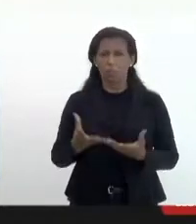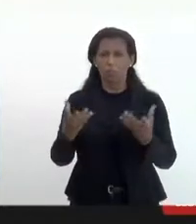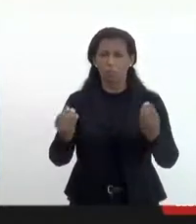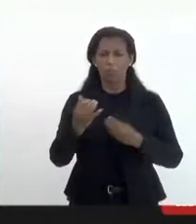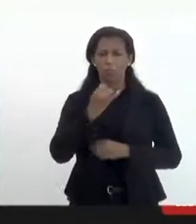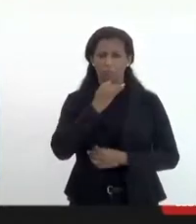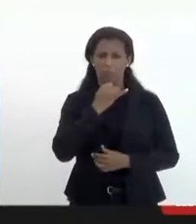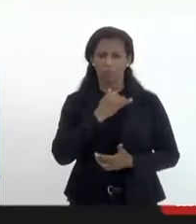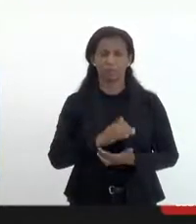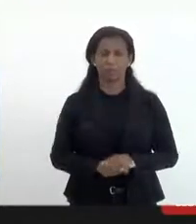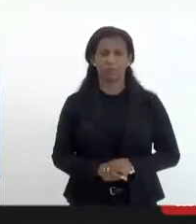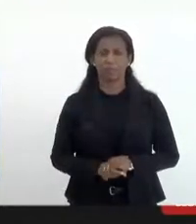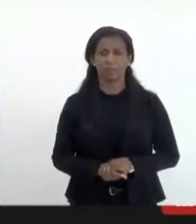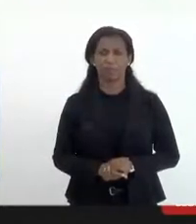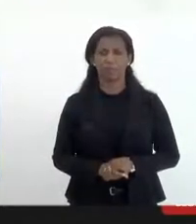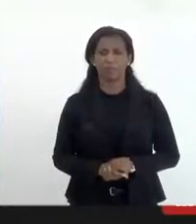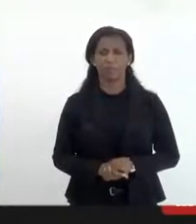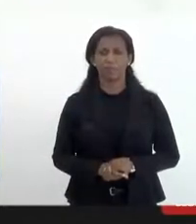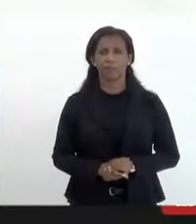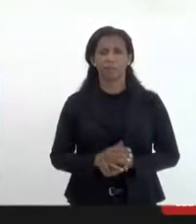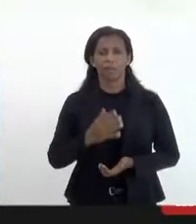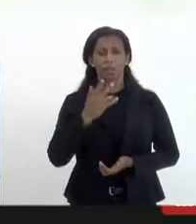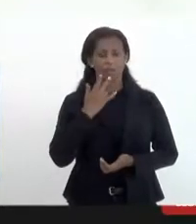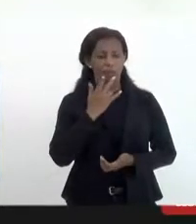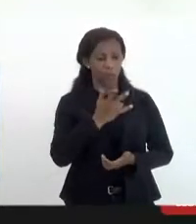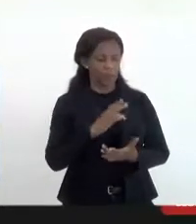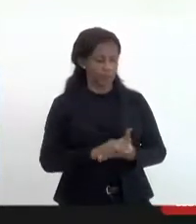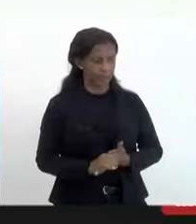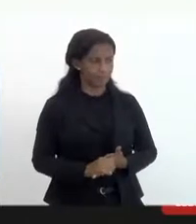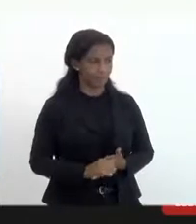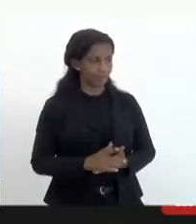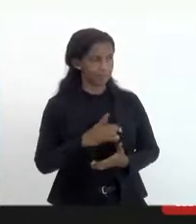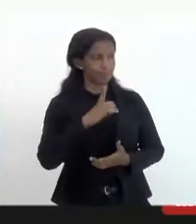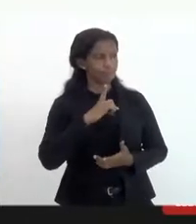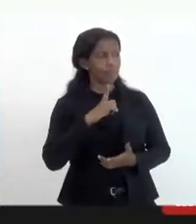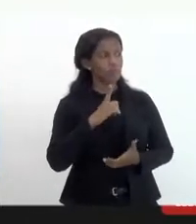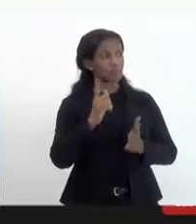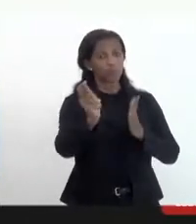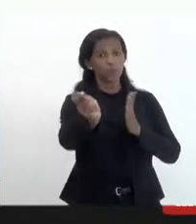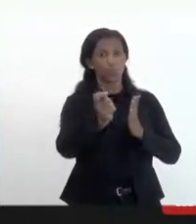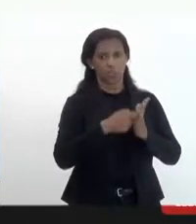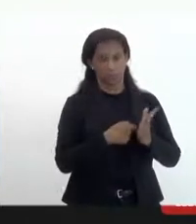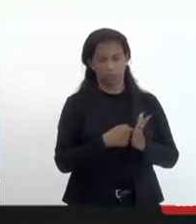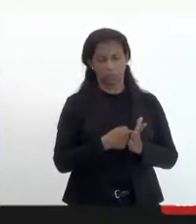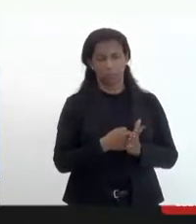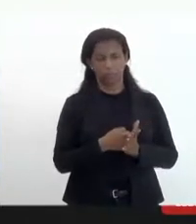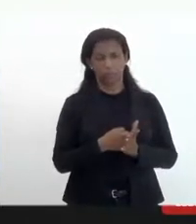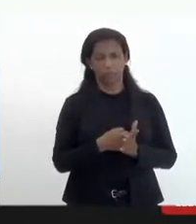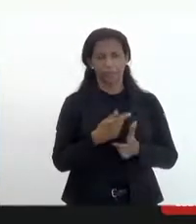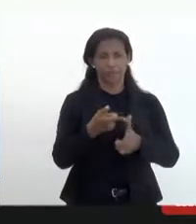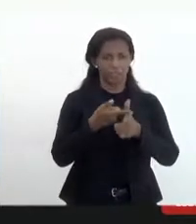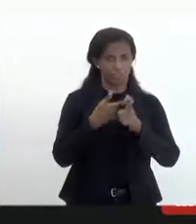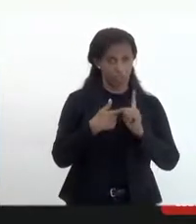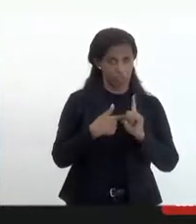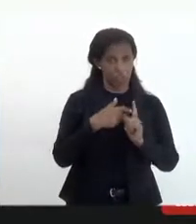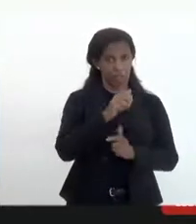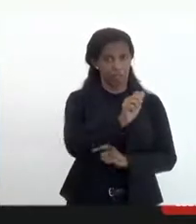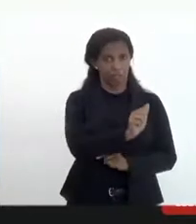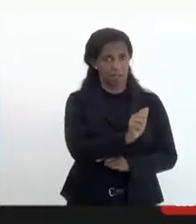triste. Eu dizia assim, eu tenho escrito na dívida ativa, vamos lá,